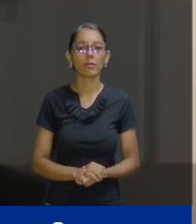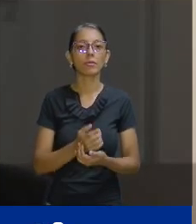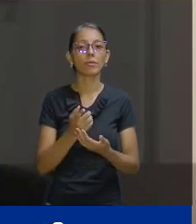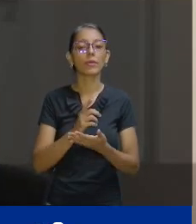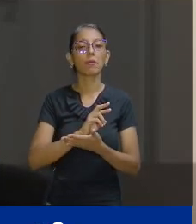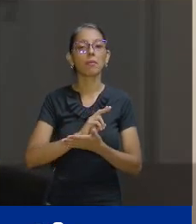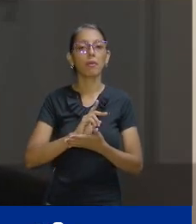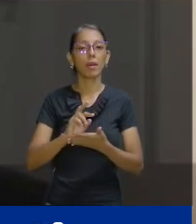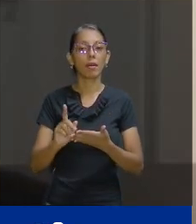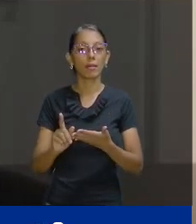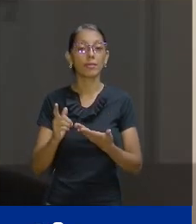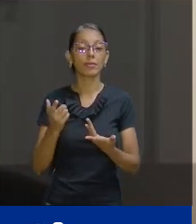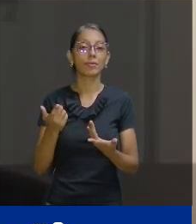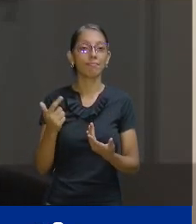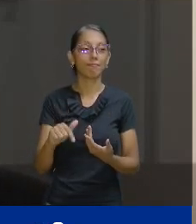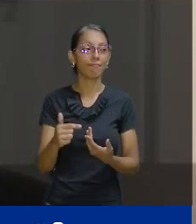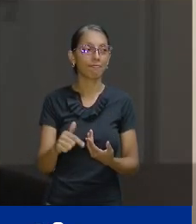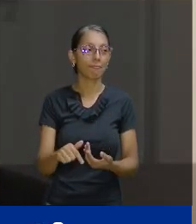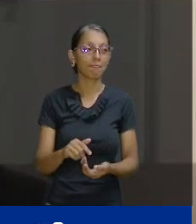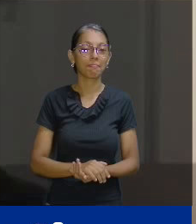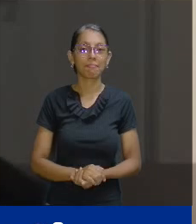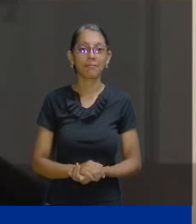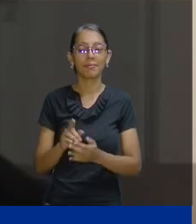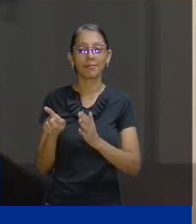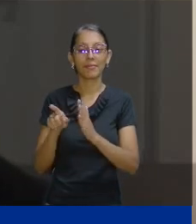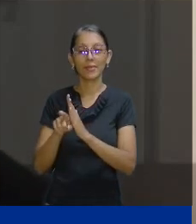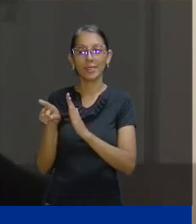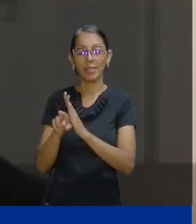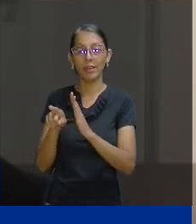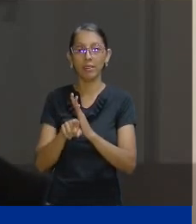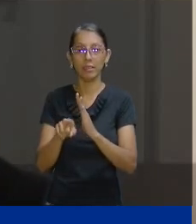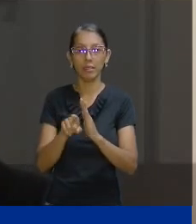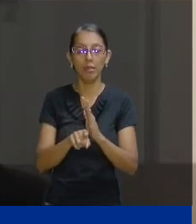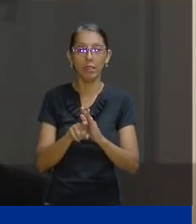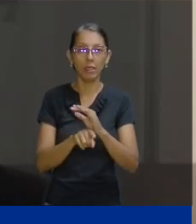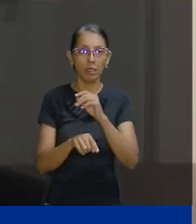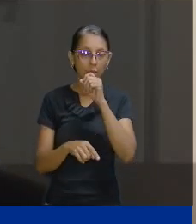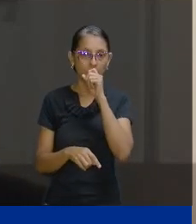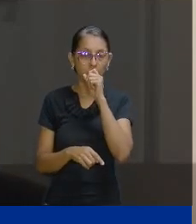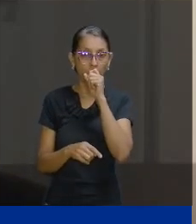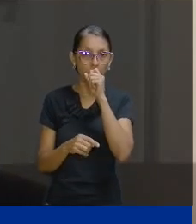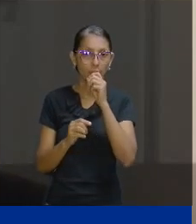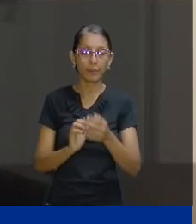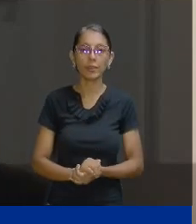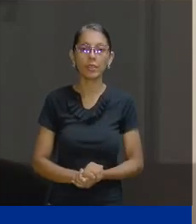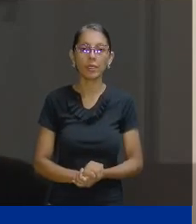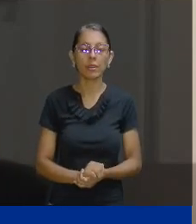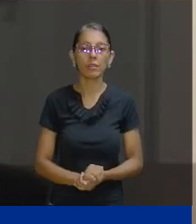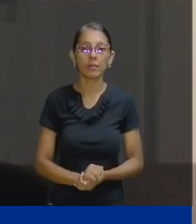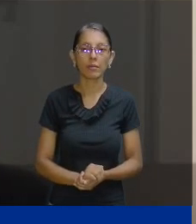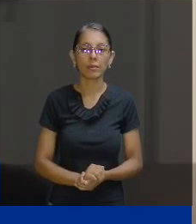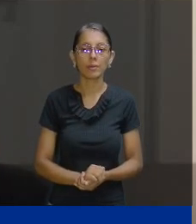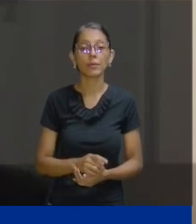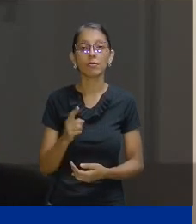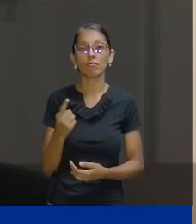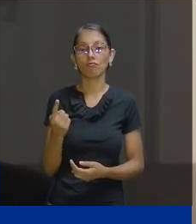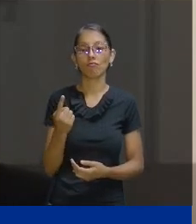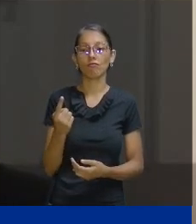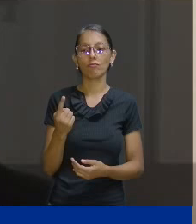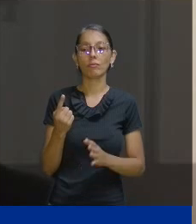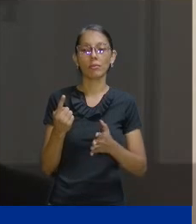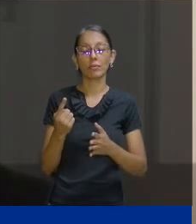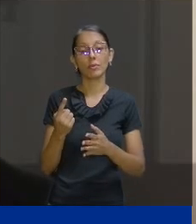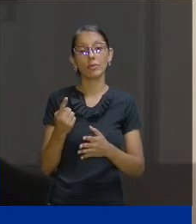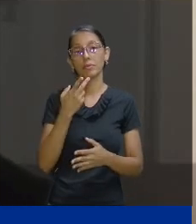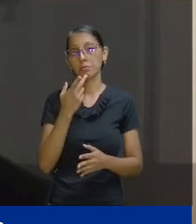centenas, das dezenas, nenhum eleitor, aliás, teve uma eleitora e ela negou. A diferença